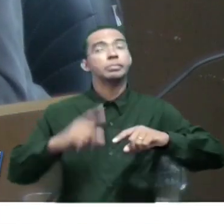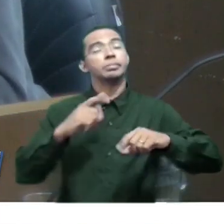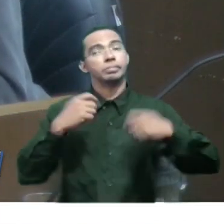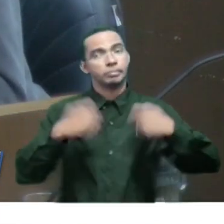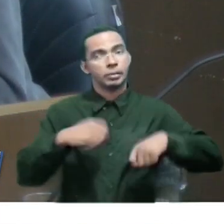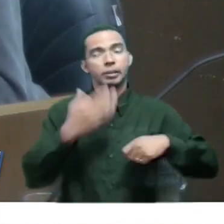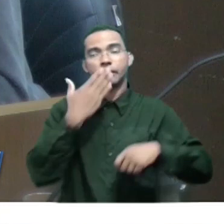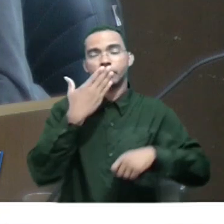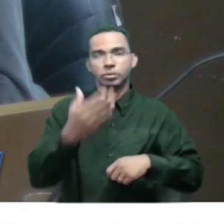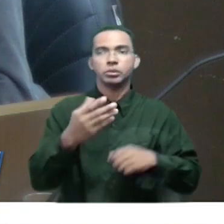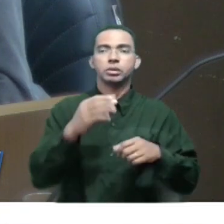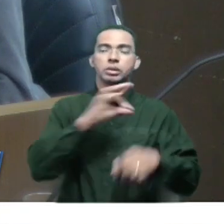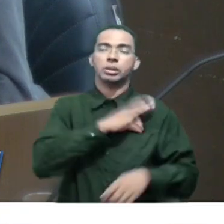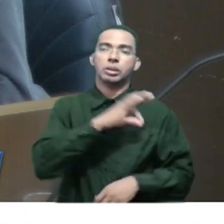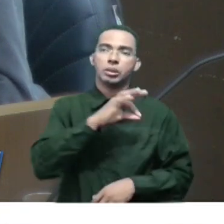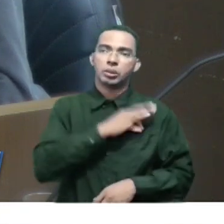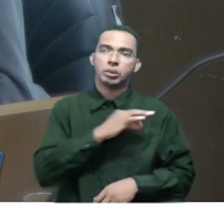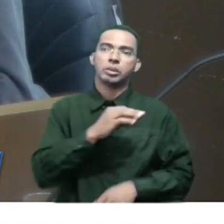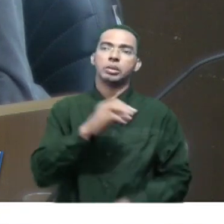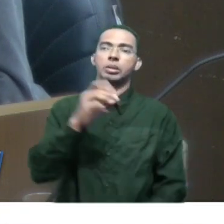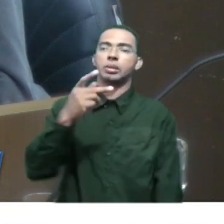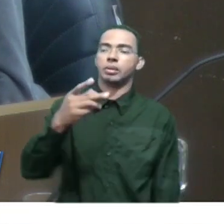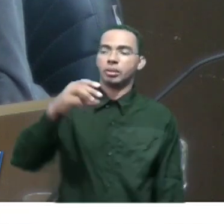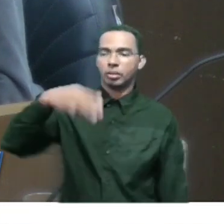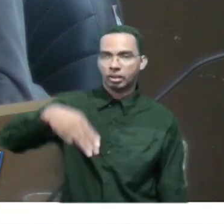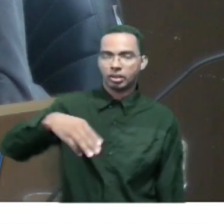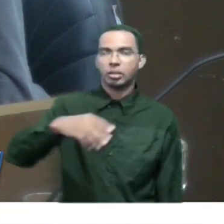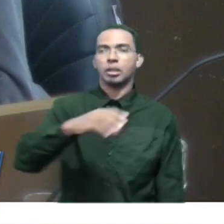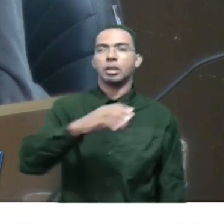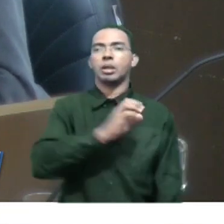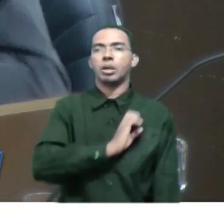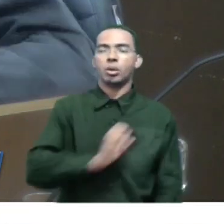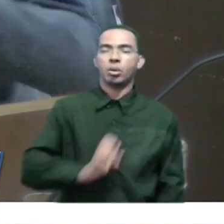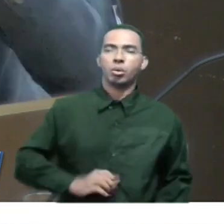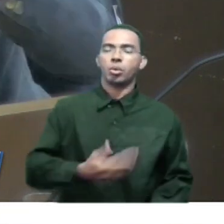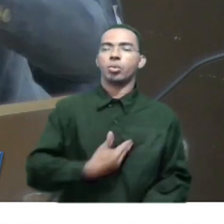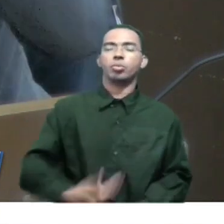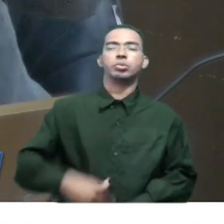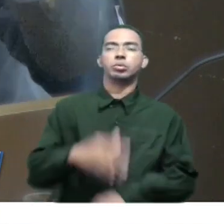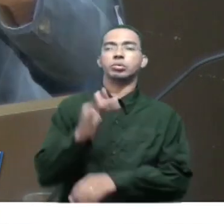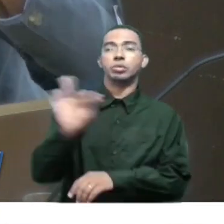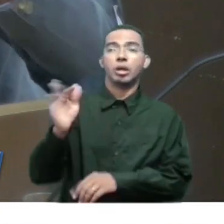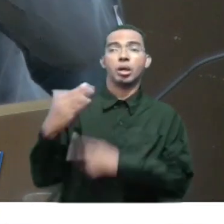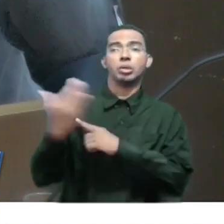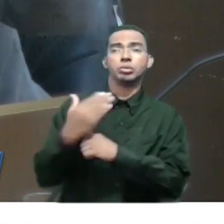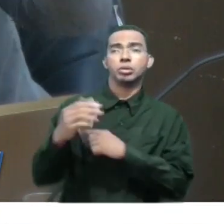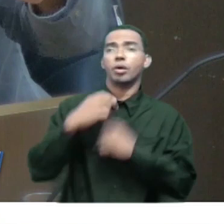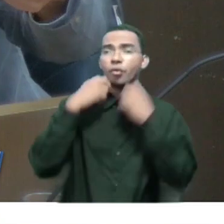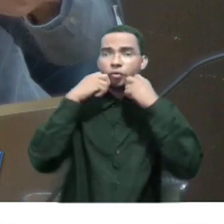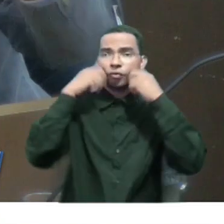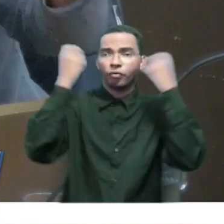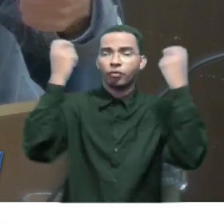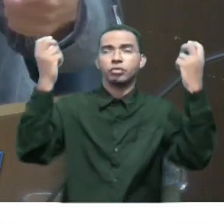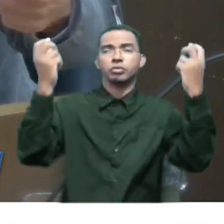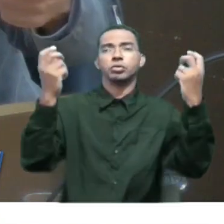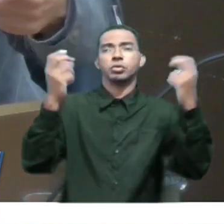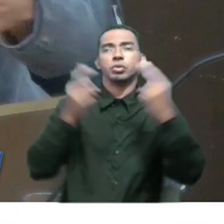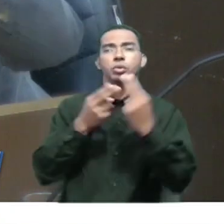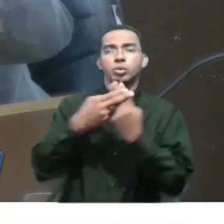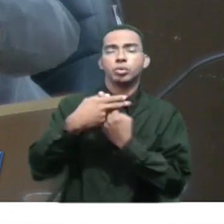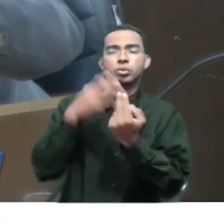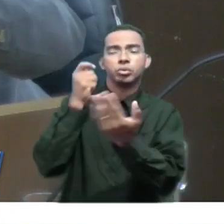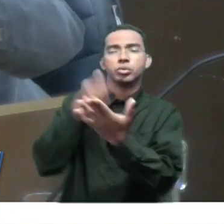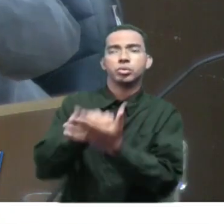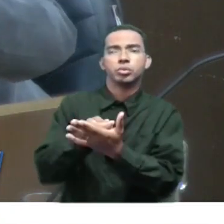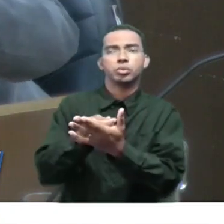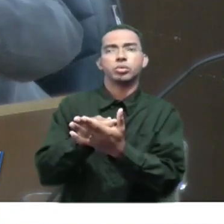pedido à Polícia Militar, ao governo federal, que ajude, porque é uma vergonha o que o SUS paga para